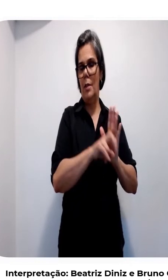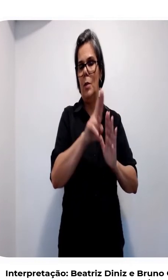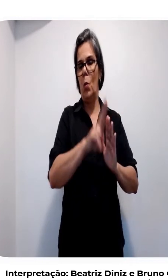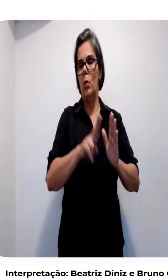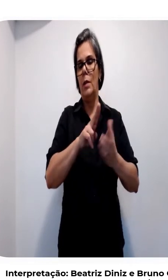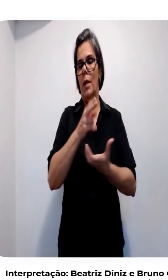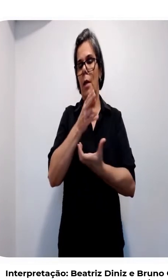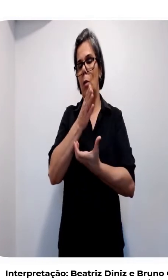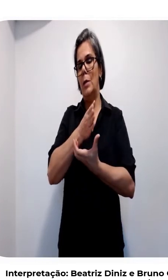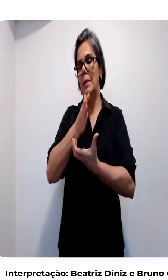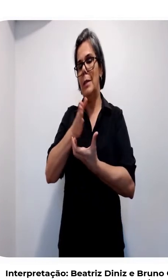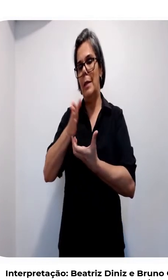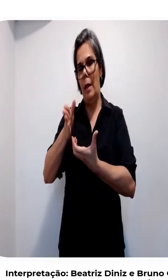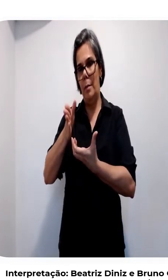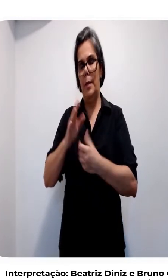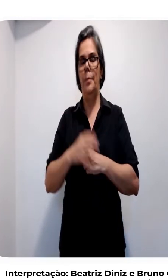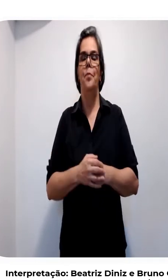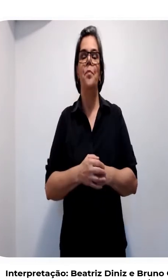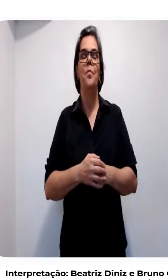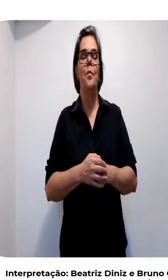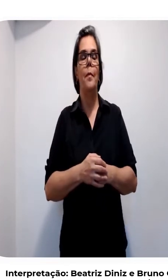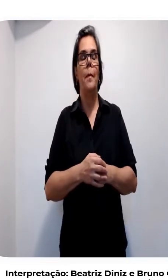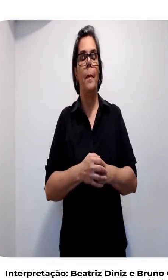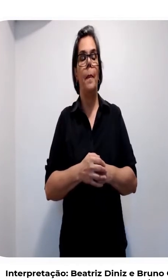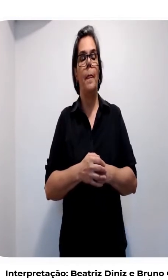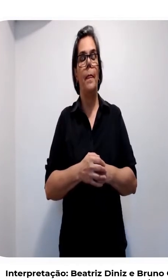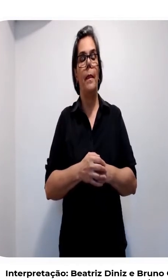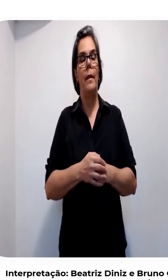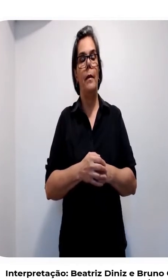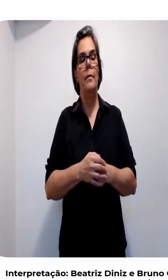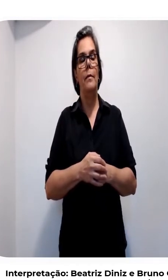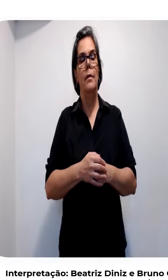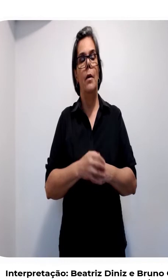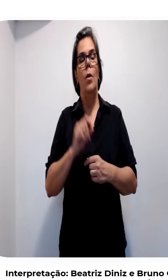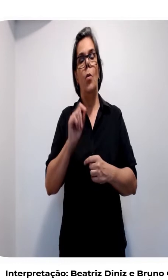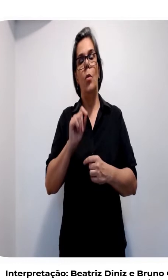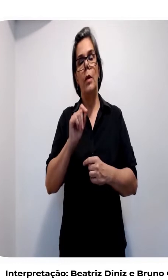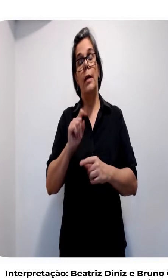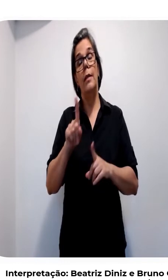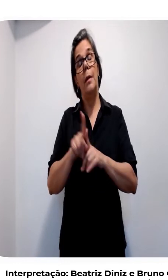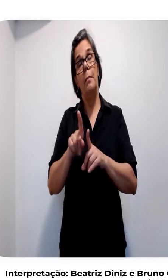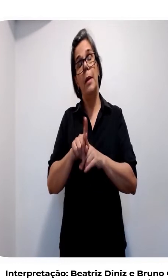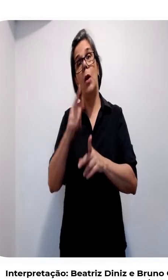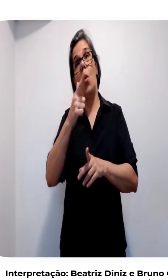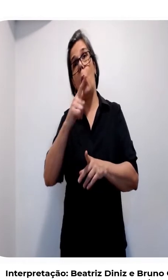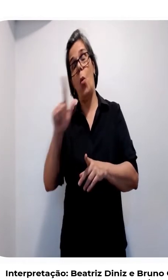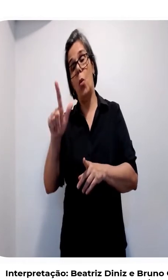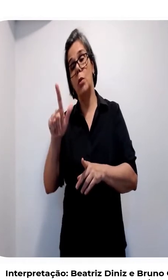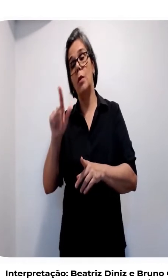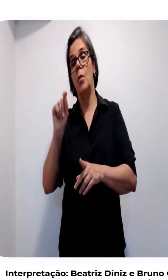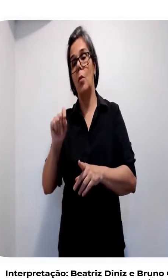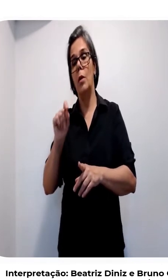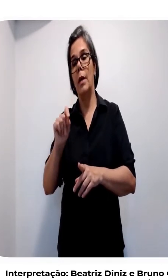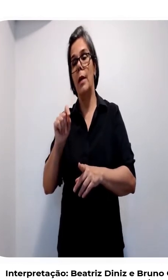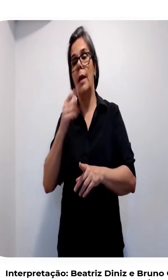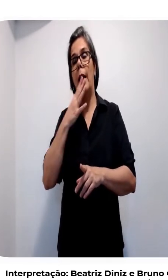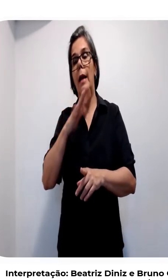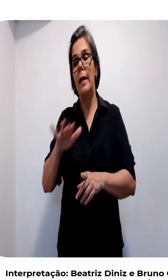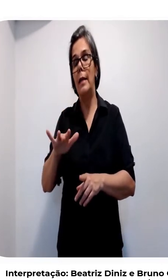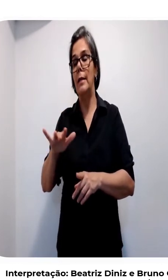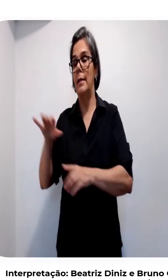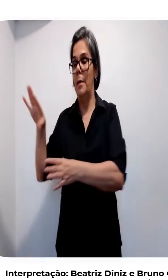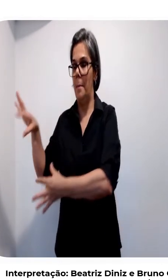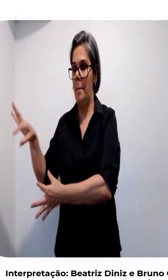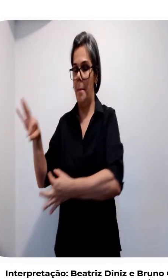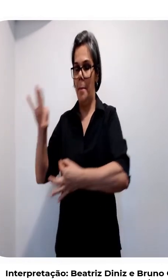escrita seria aquela, né, que o aluno precisa se colocar no lugar do personagem para dizer o que faria no lugar dele, então escrever